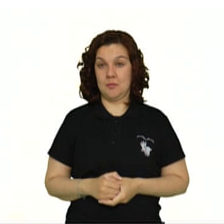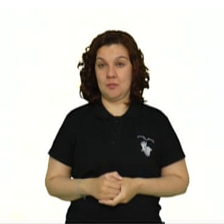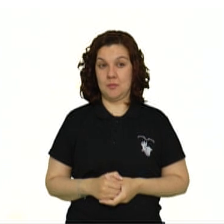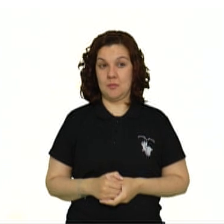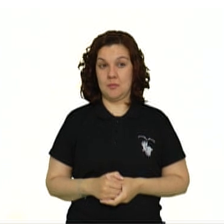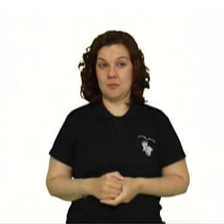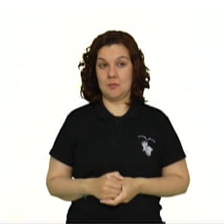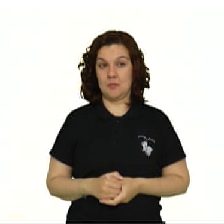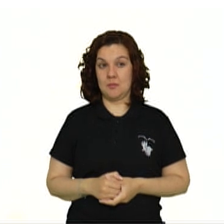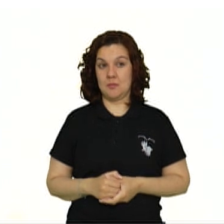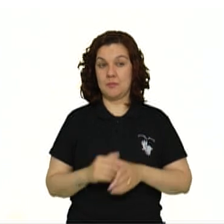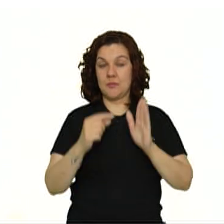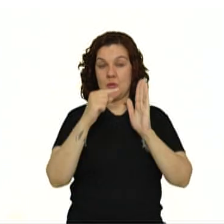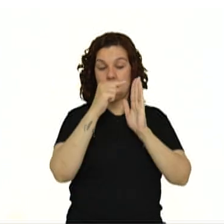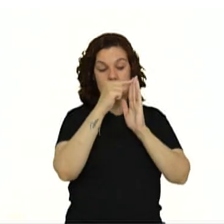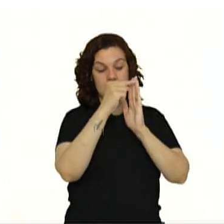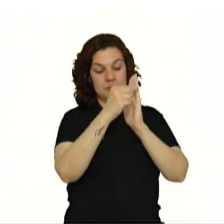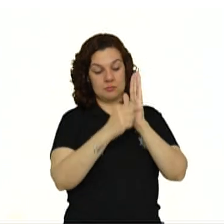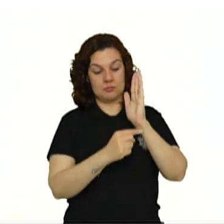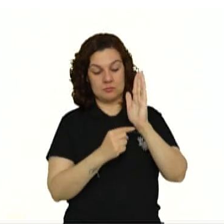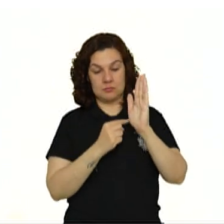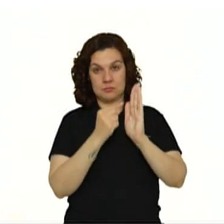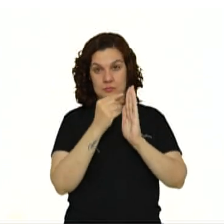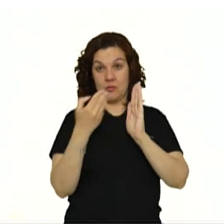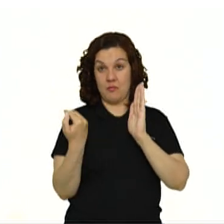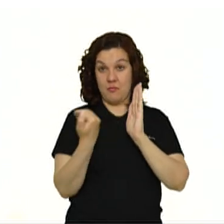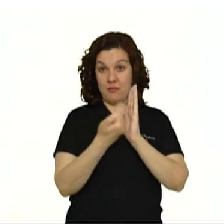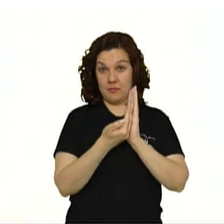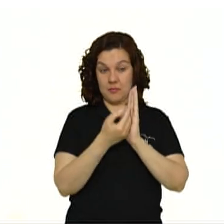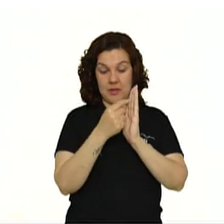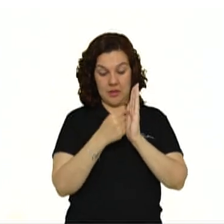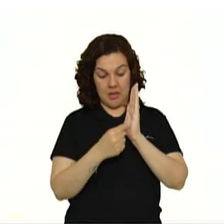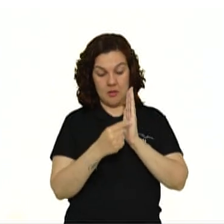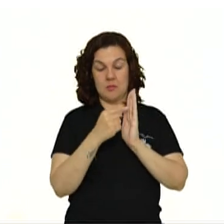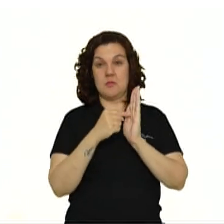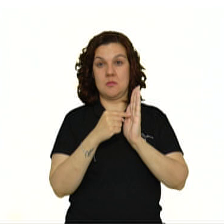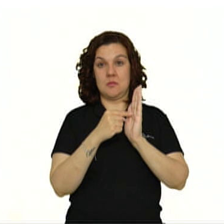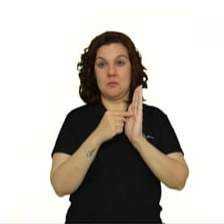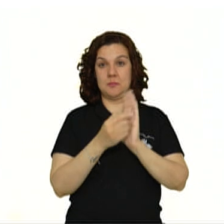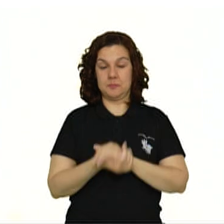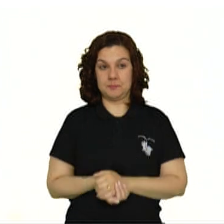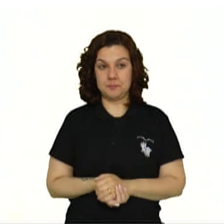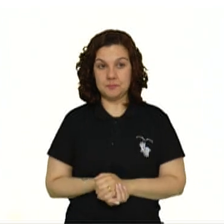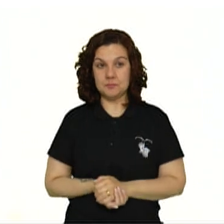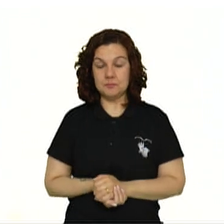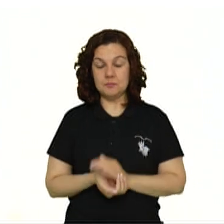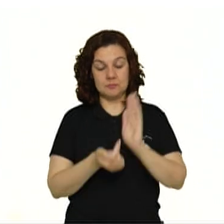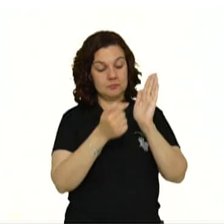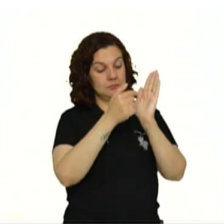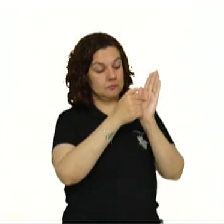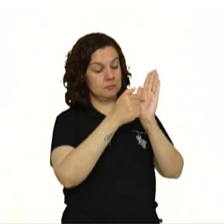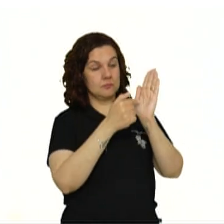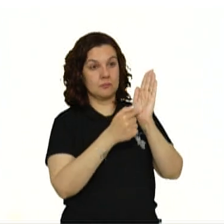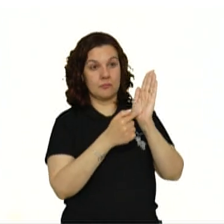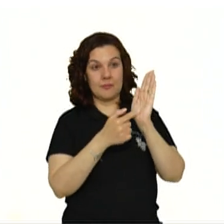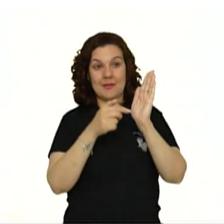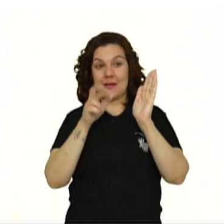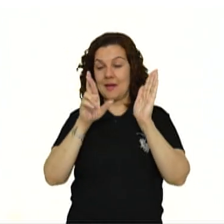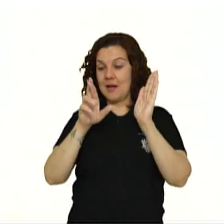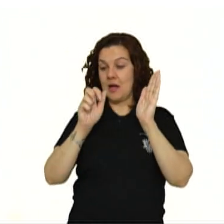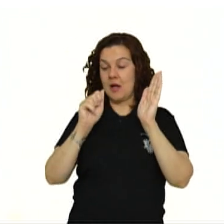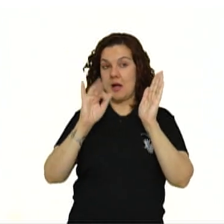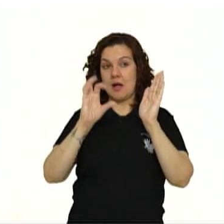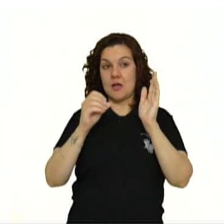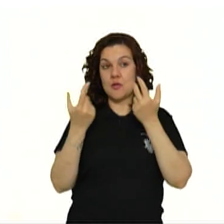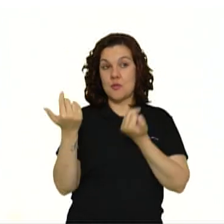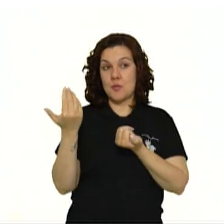um hexágono. Então, aqui por fora, o hexágono, por dentro, o círculo, a medida do raio vai ser